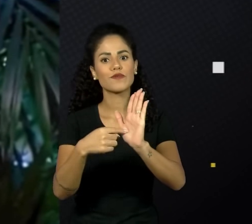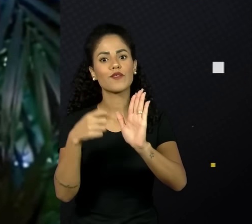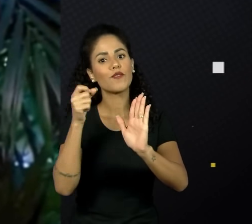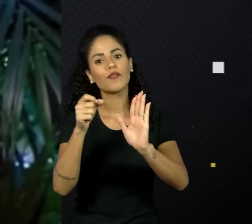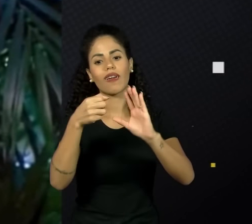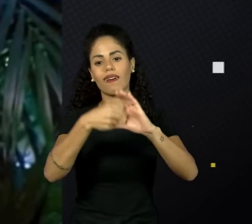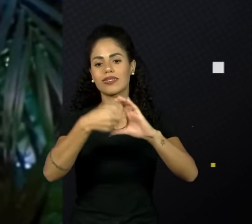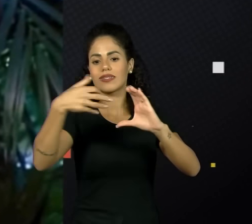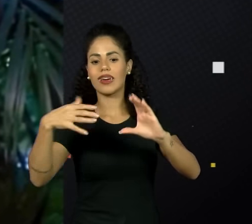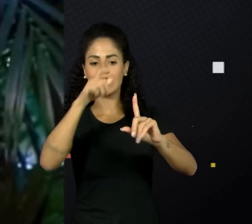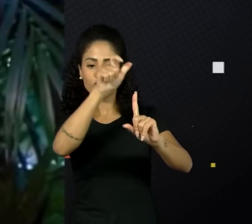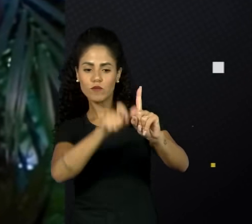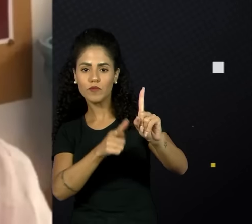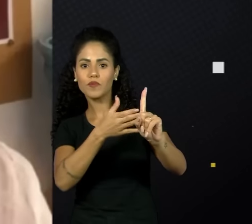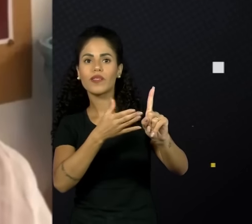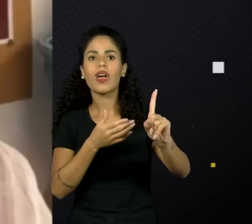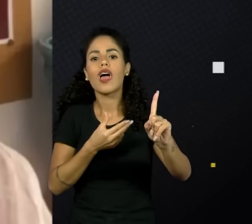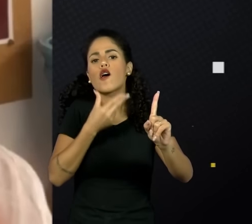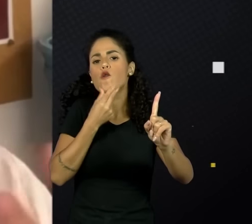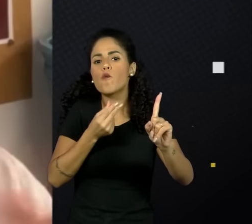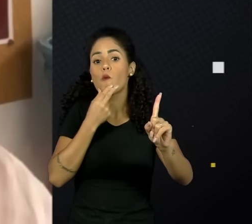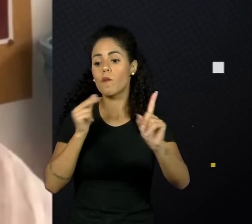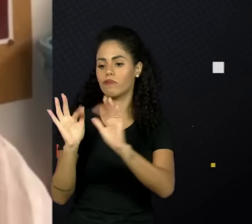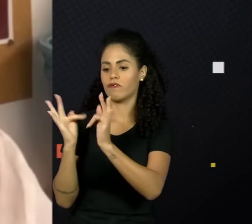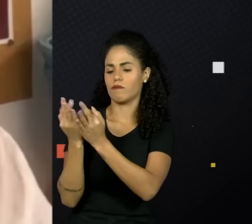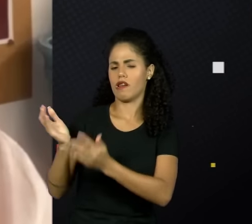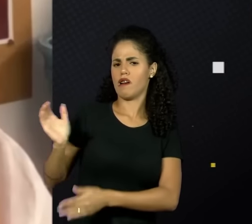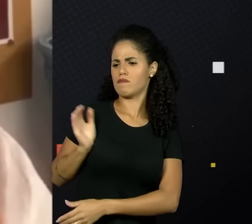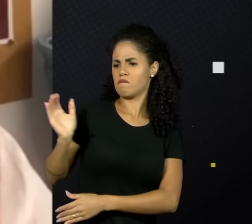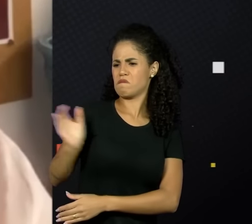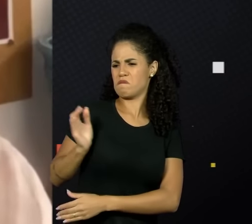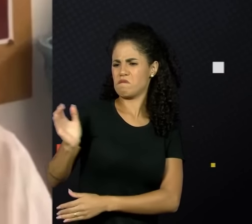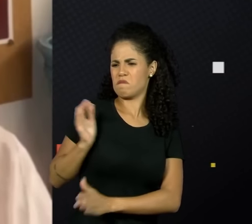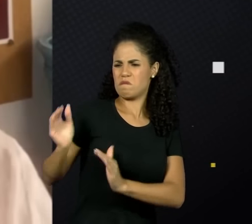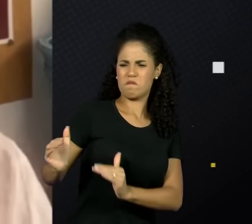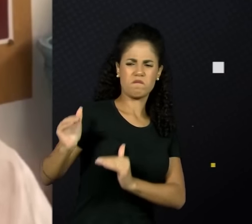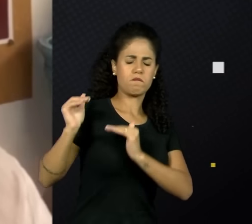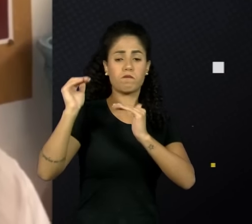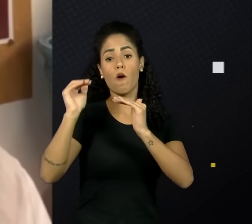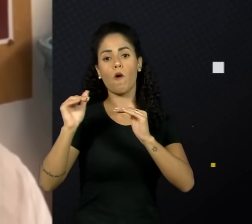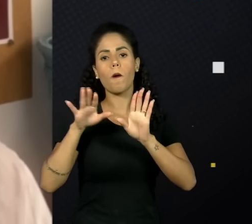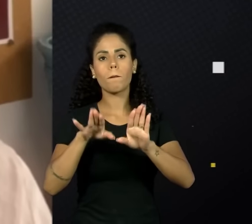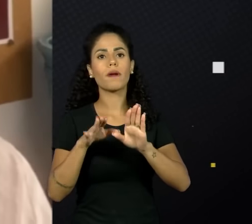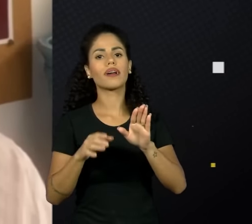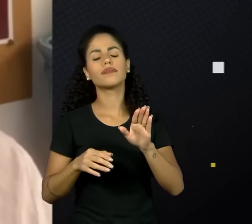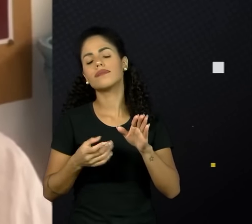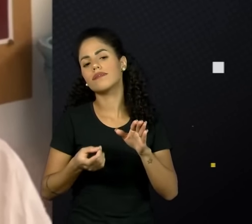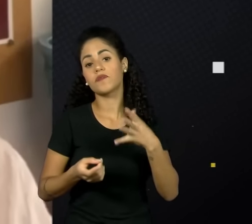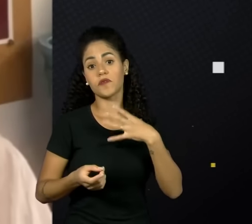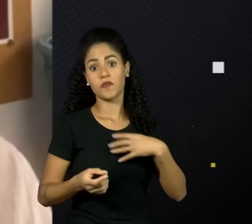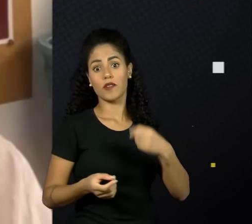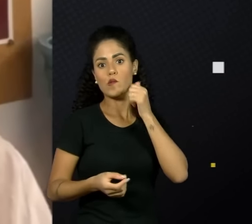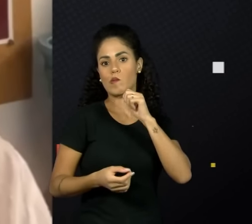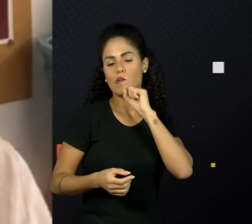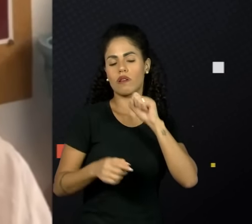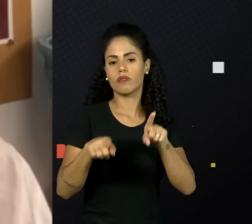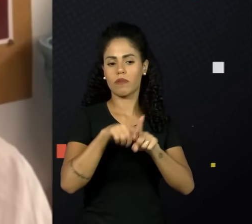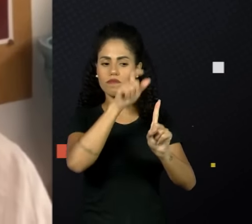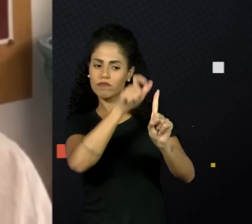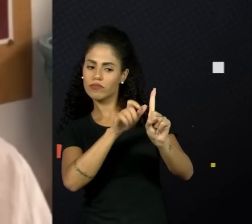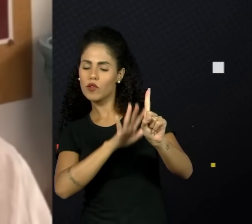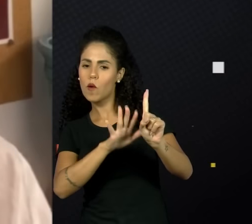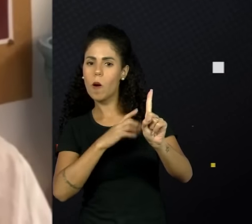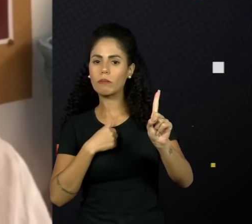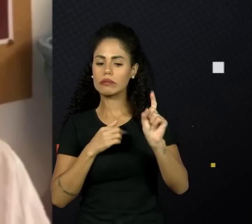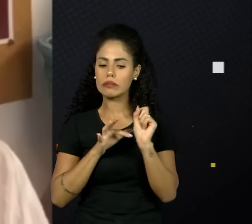personagem que era um rapaz de família muito rica muito poderosa e tal mas ele era filho de uma mãe dominadora e ele também era um rapaz um pouco